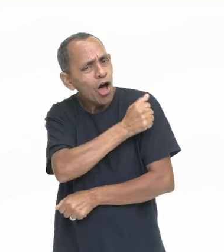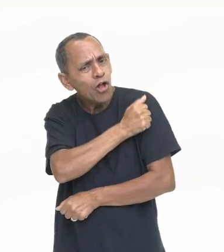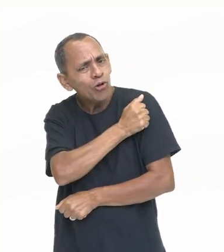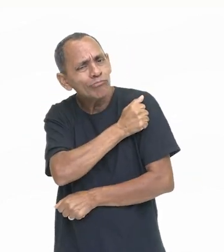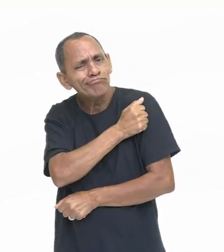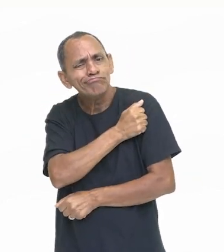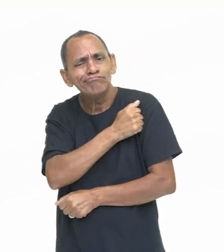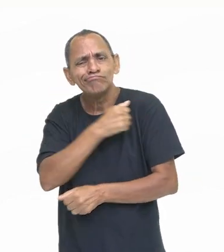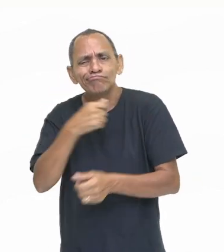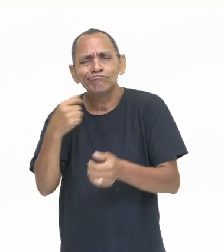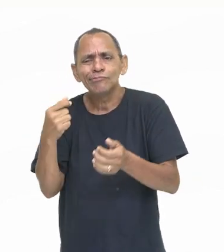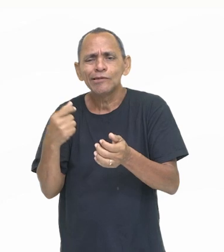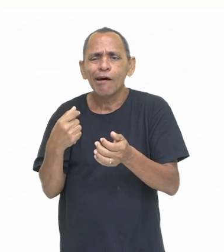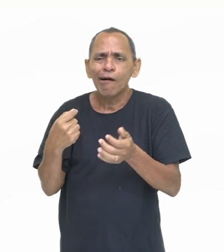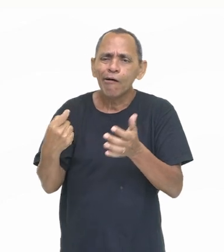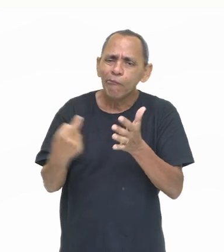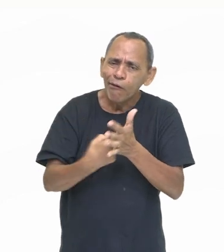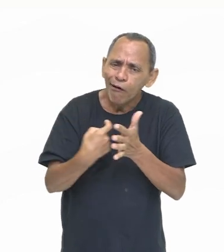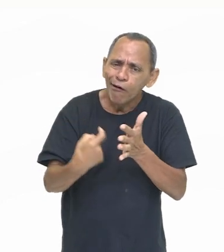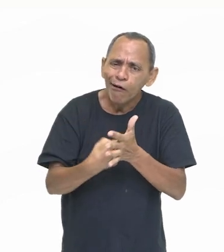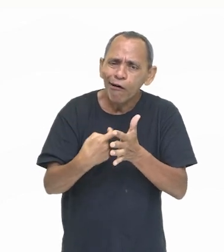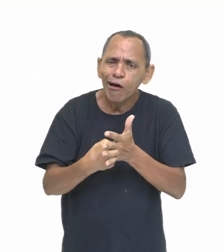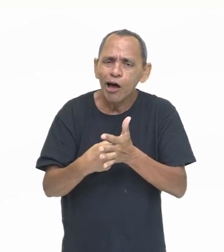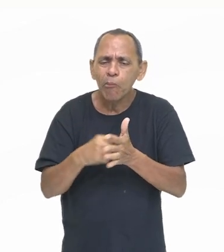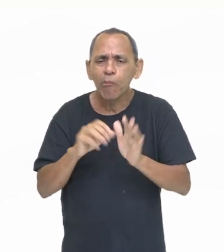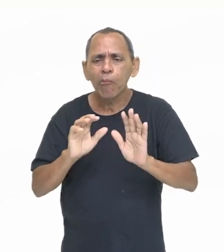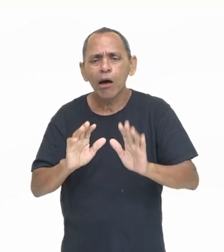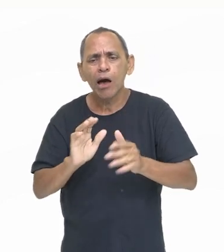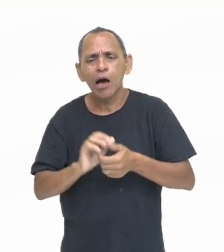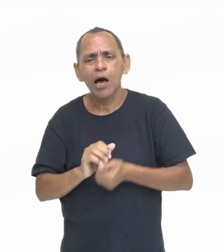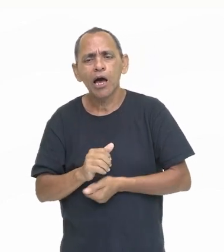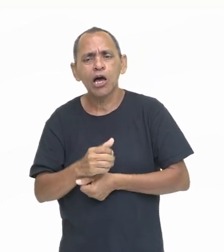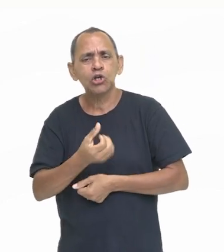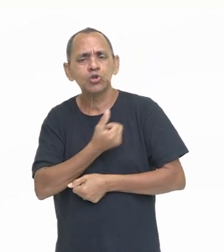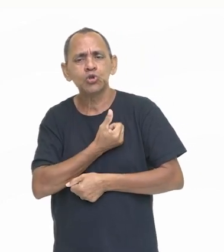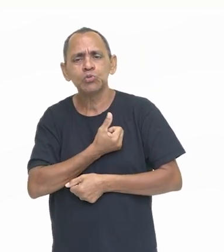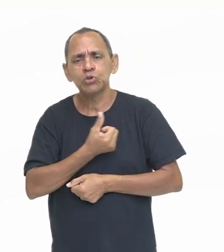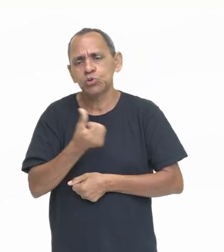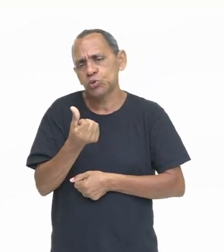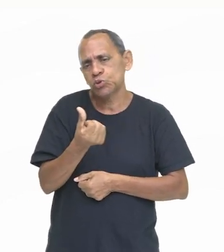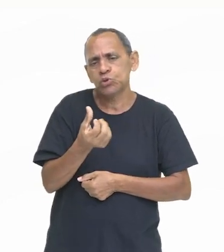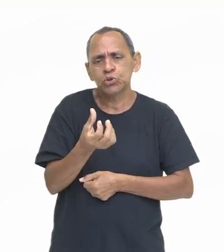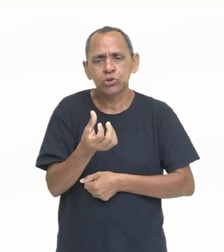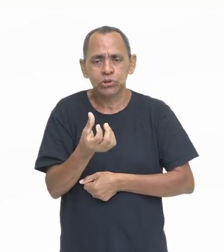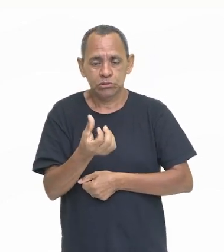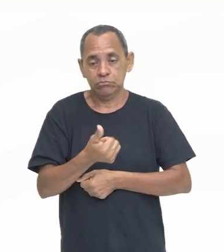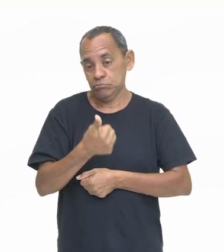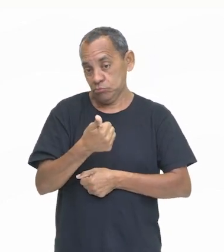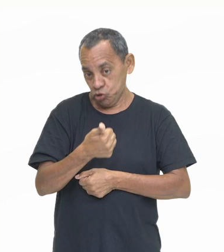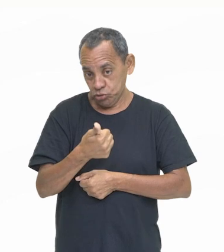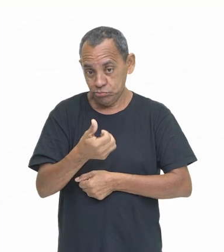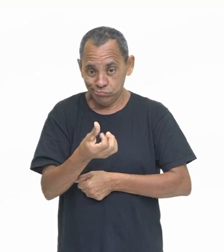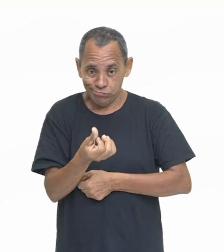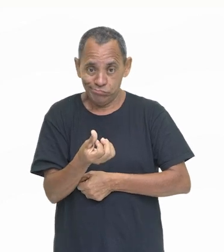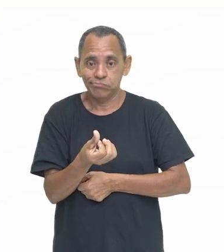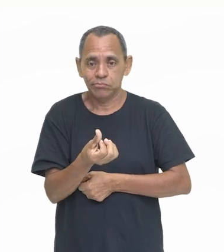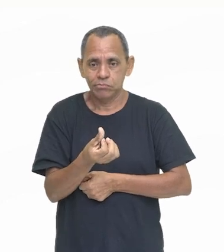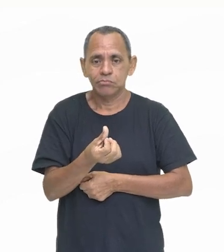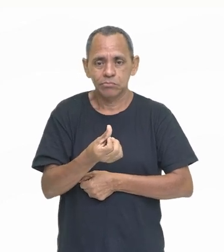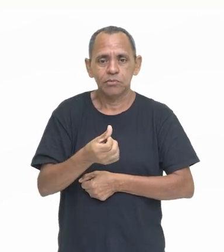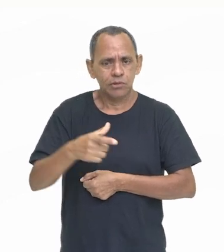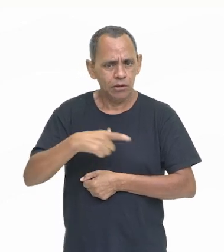estar se perguntando, mas e o 16? O 16, ele é correspondido aí tanto por menos 2, como